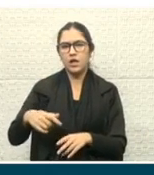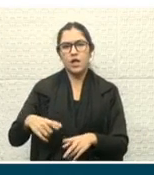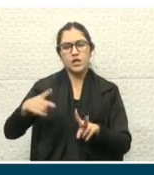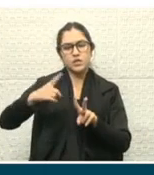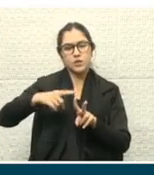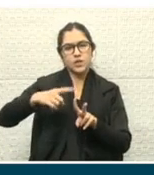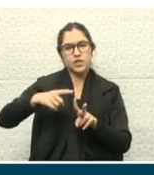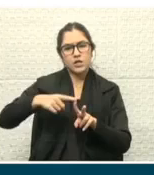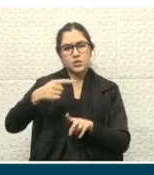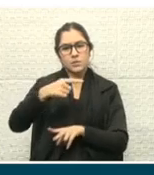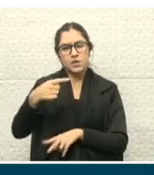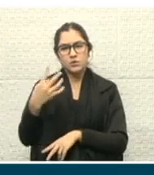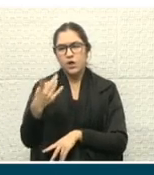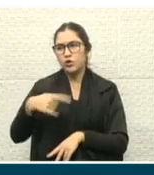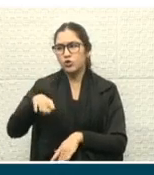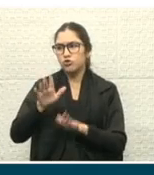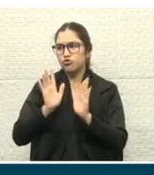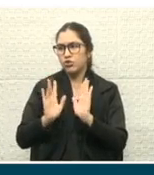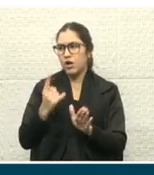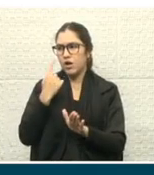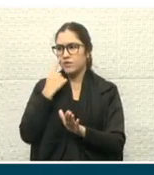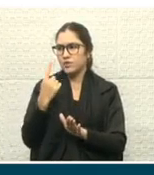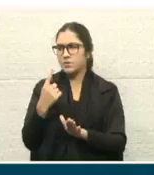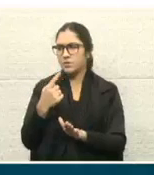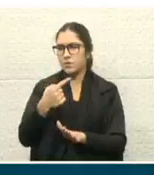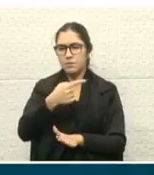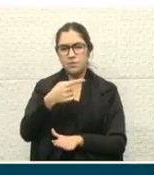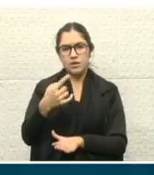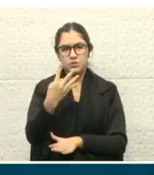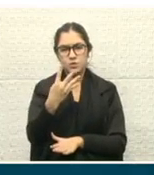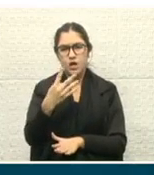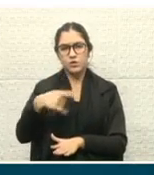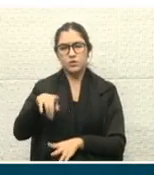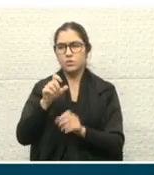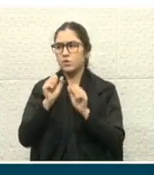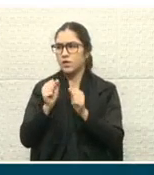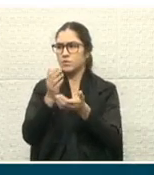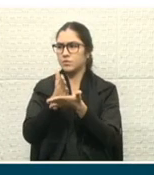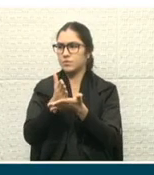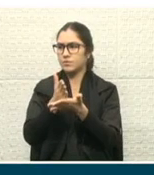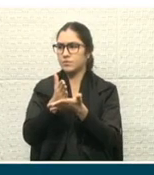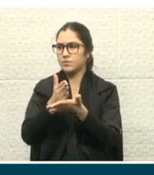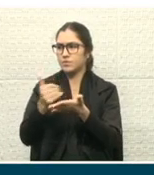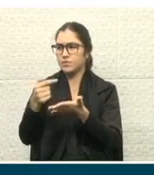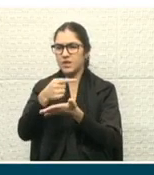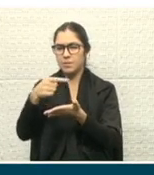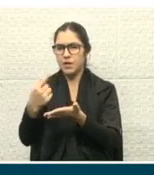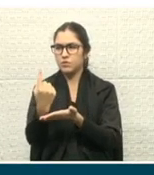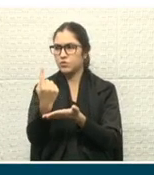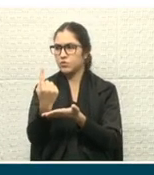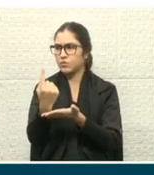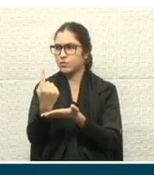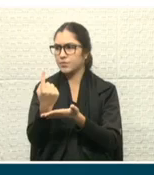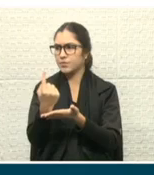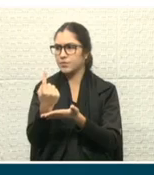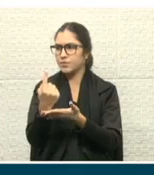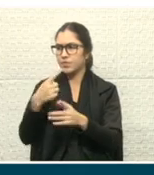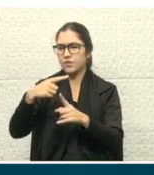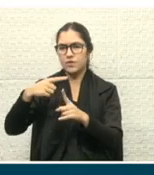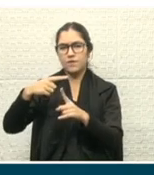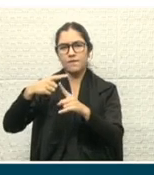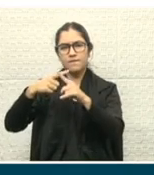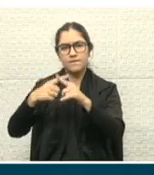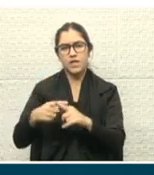menos 4, como nós já vimos, menos 4 podemos decompor como menos 1 vezes